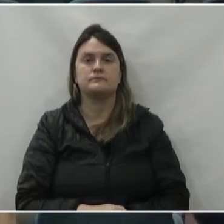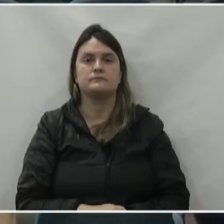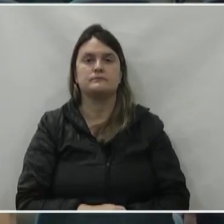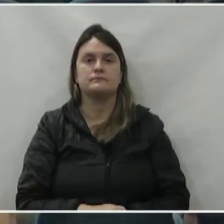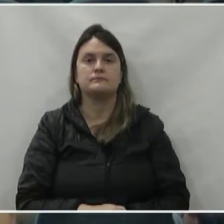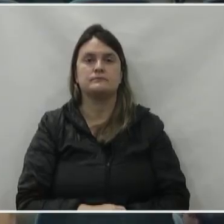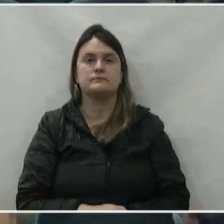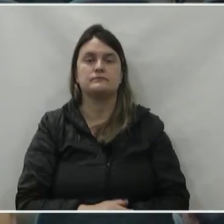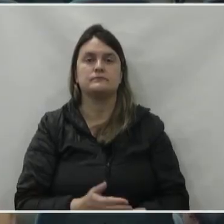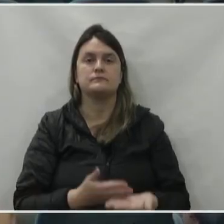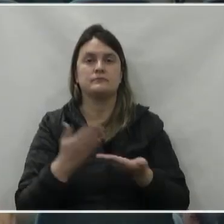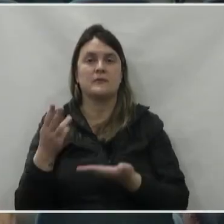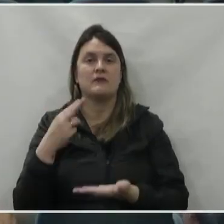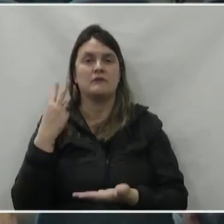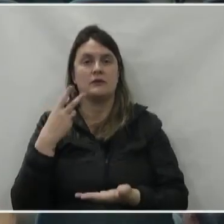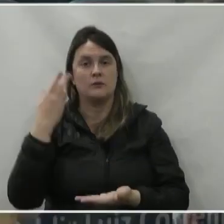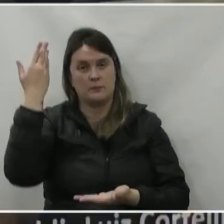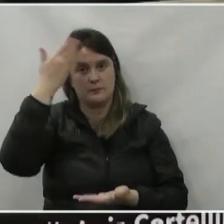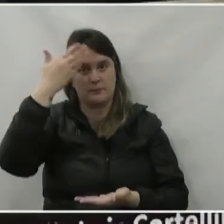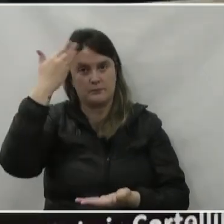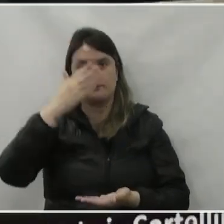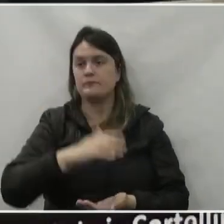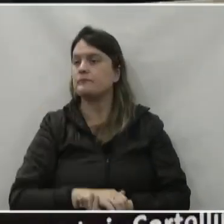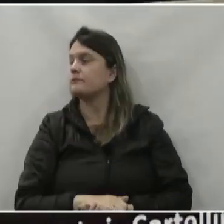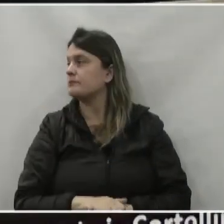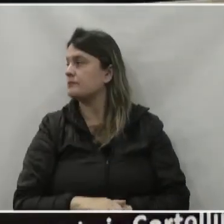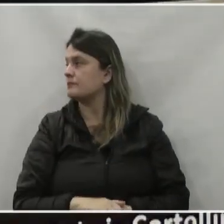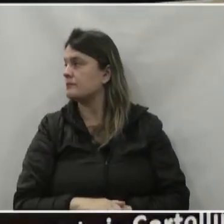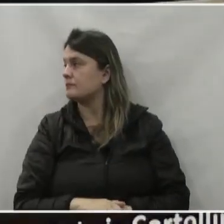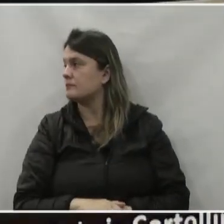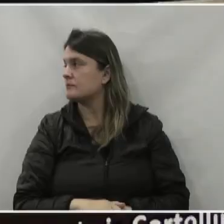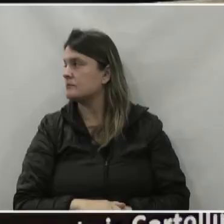Com a palavra, vereador Valdir Luiz Corteli.